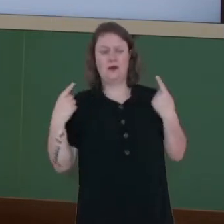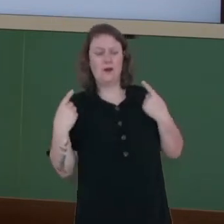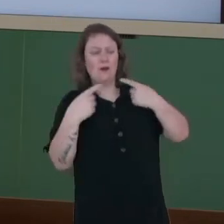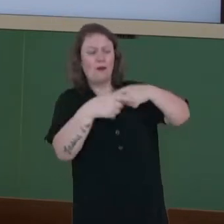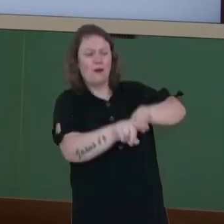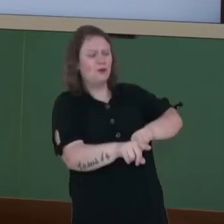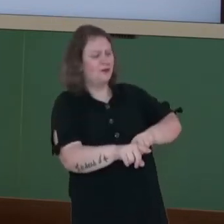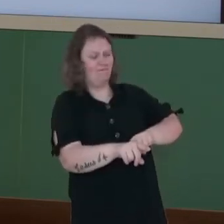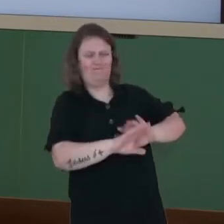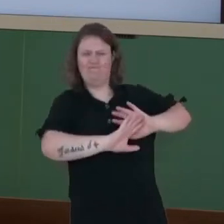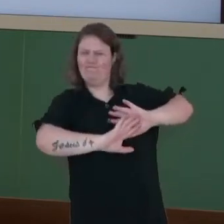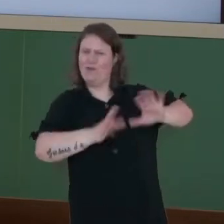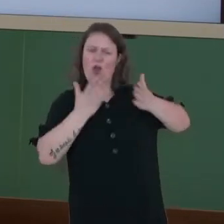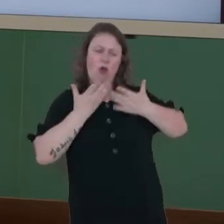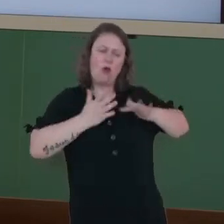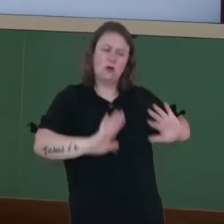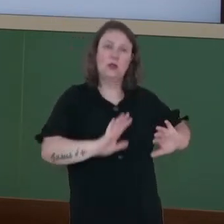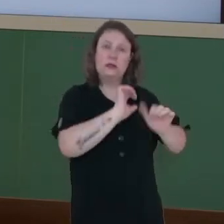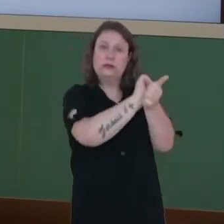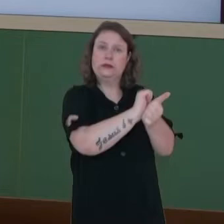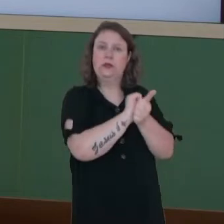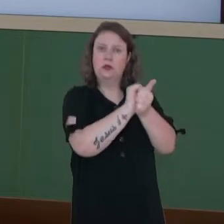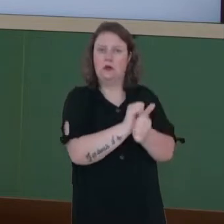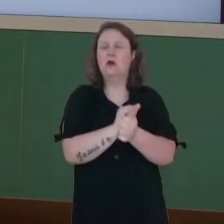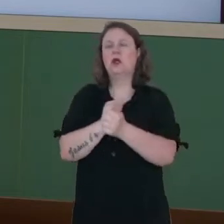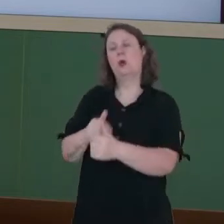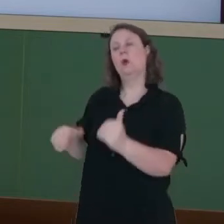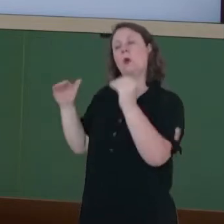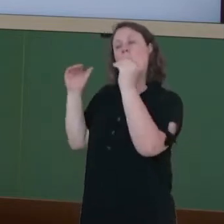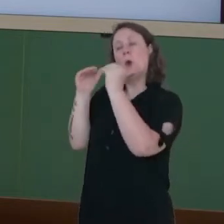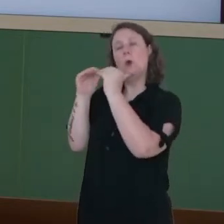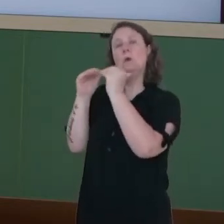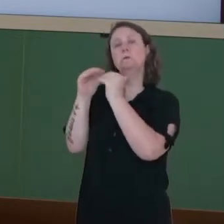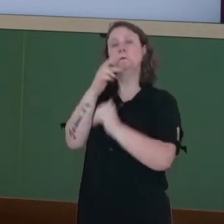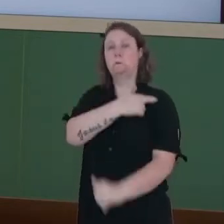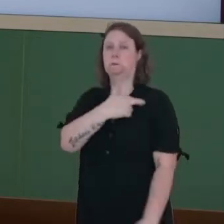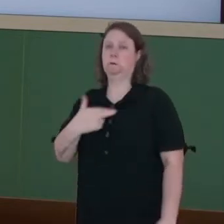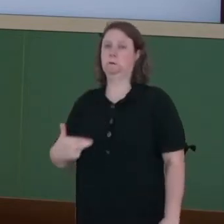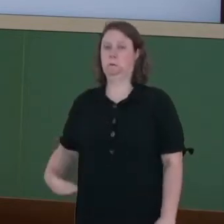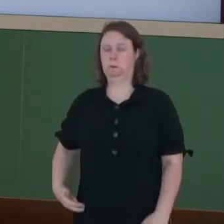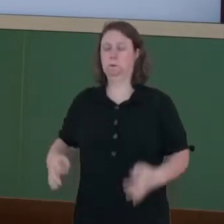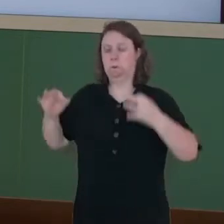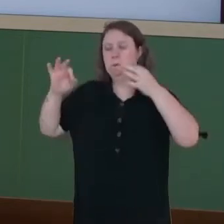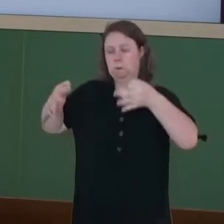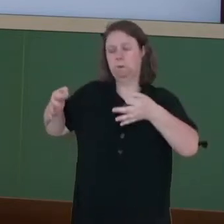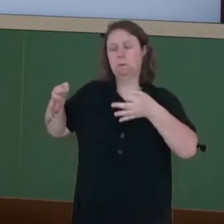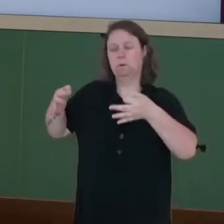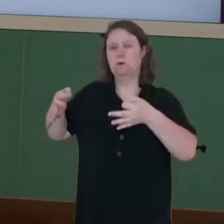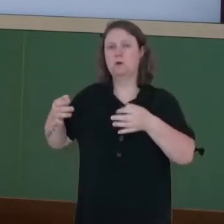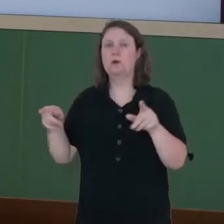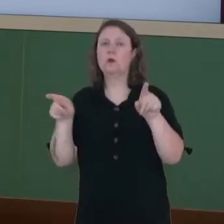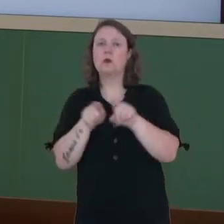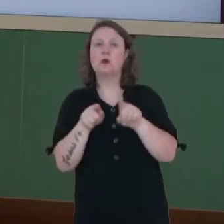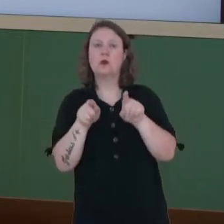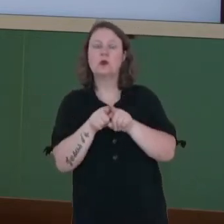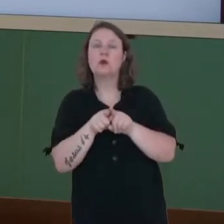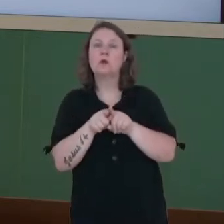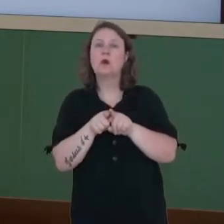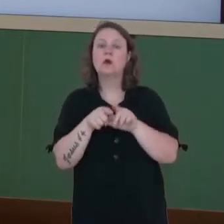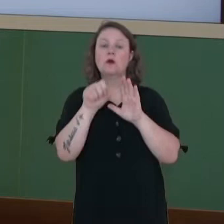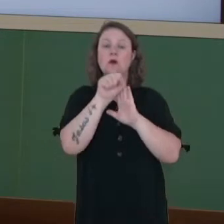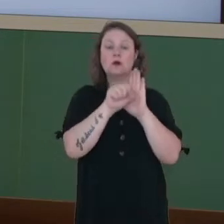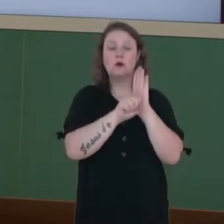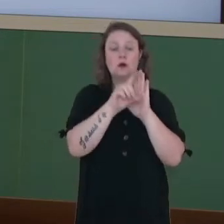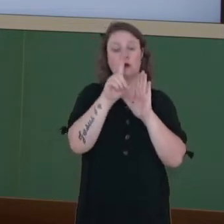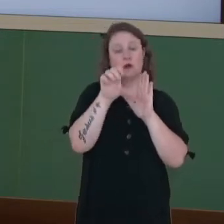e favoráveis à república. Nós sabemos que aí a segunda metade do século XIX, aqui no Brasil, é quando